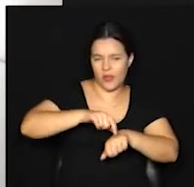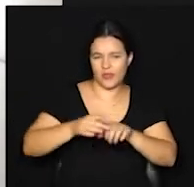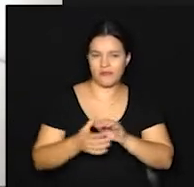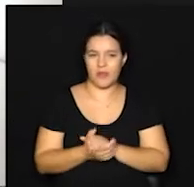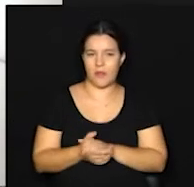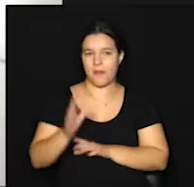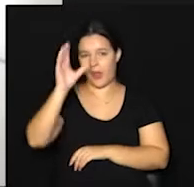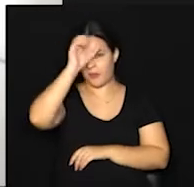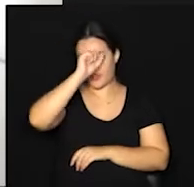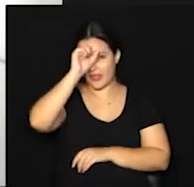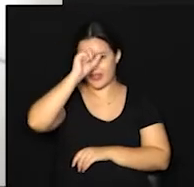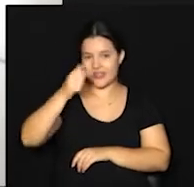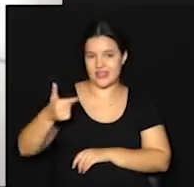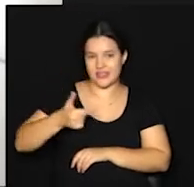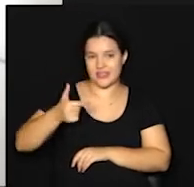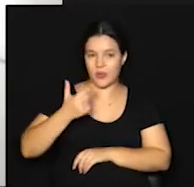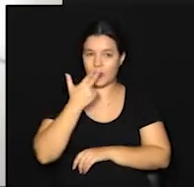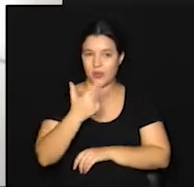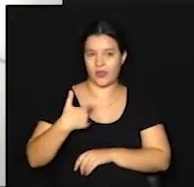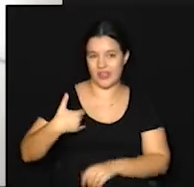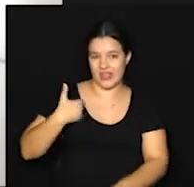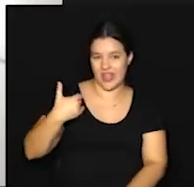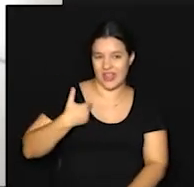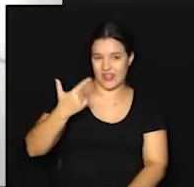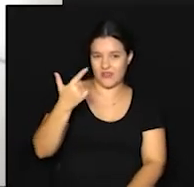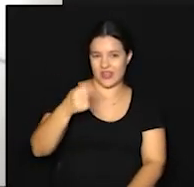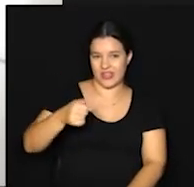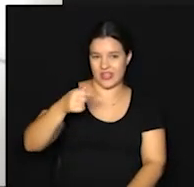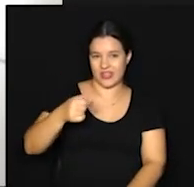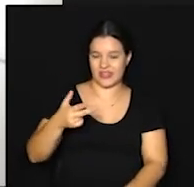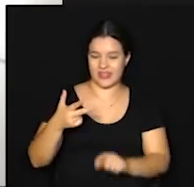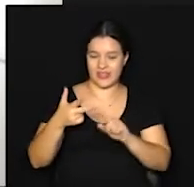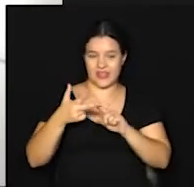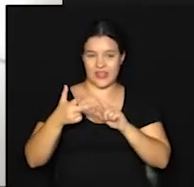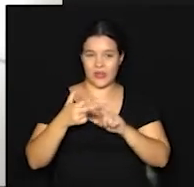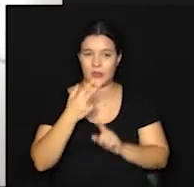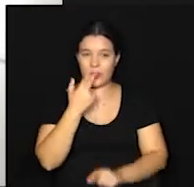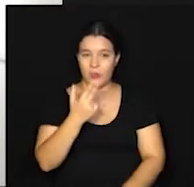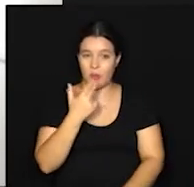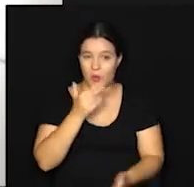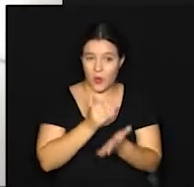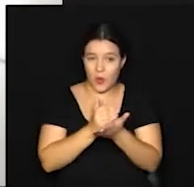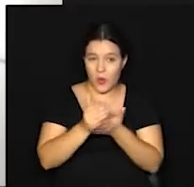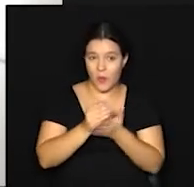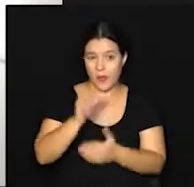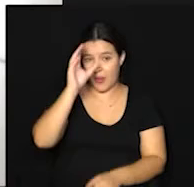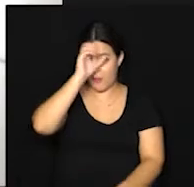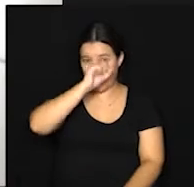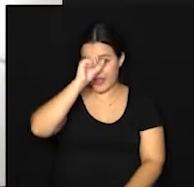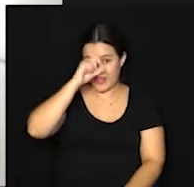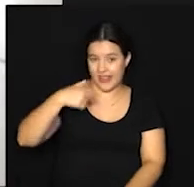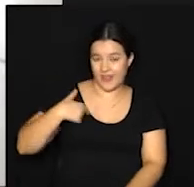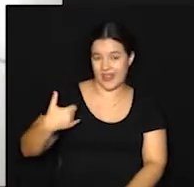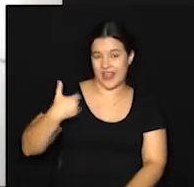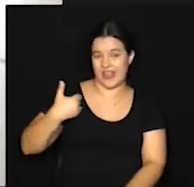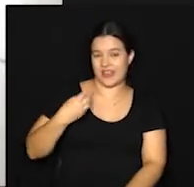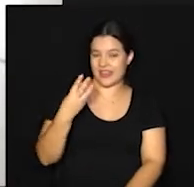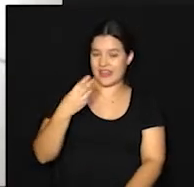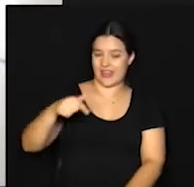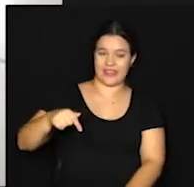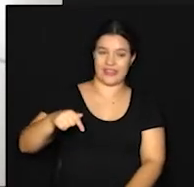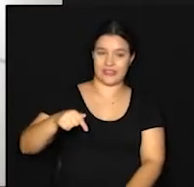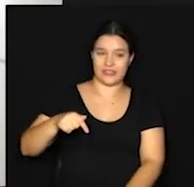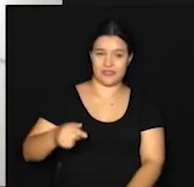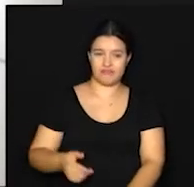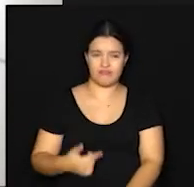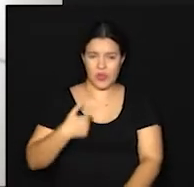minha segunda língua com 27 anos, a minha terceira língua, que é o inglês, eu fui aprender com 37 anos. Então, eu falo para as